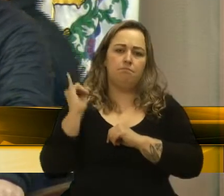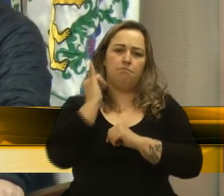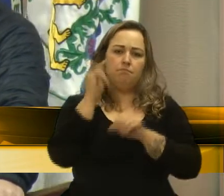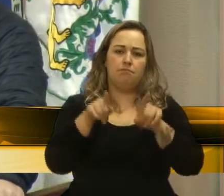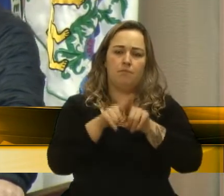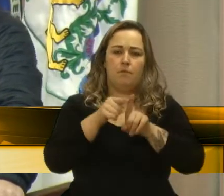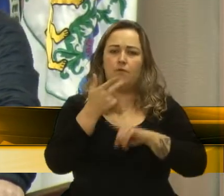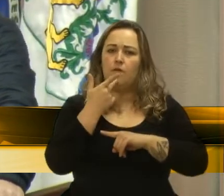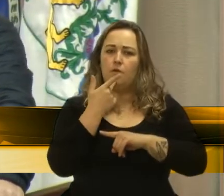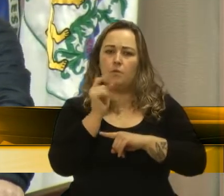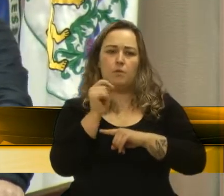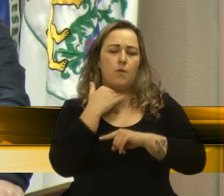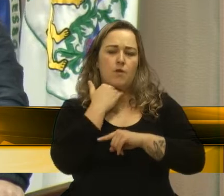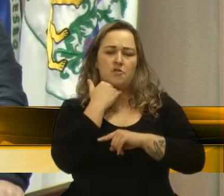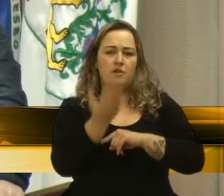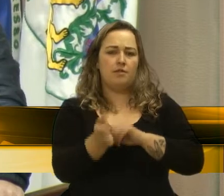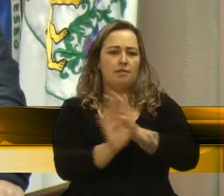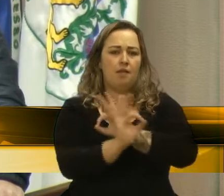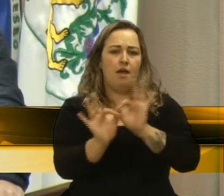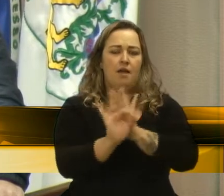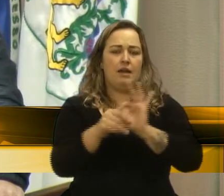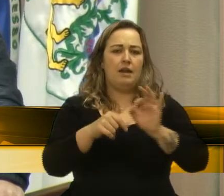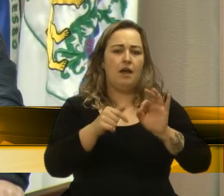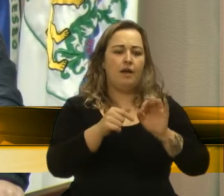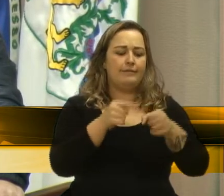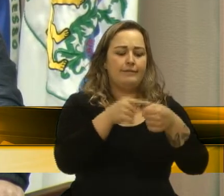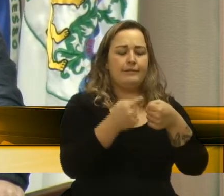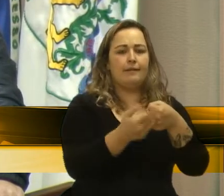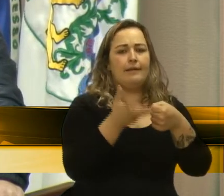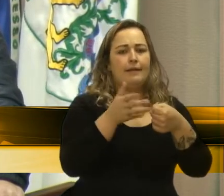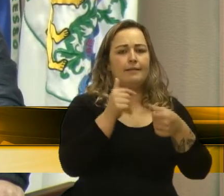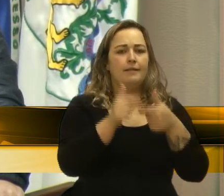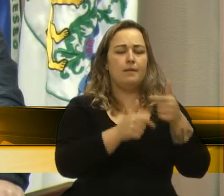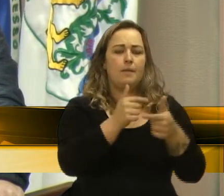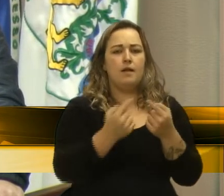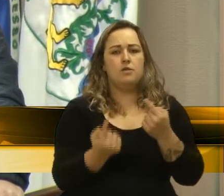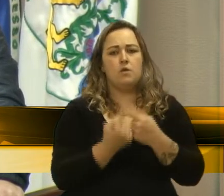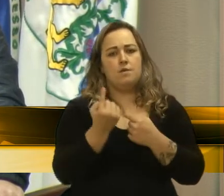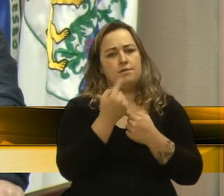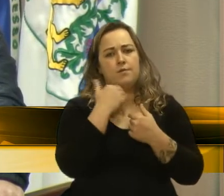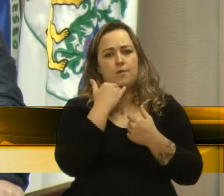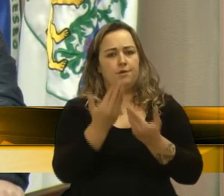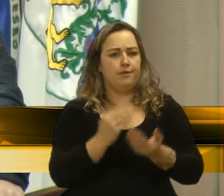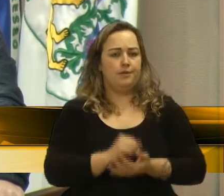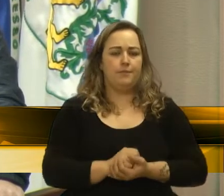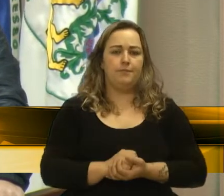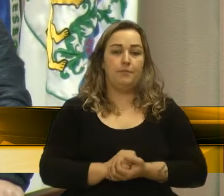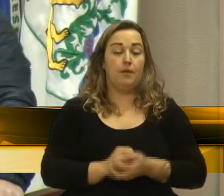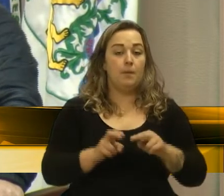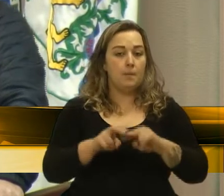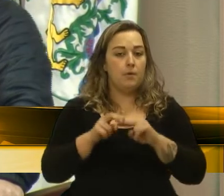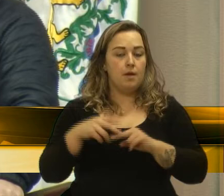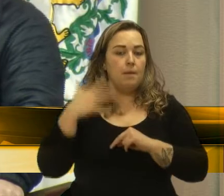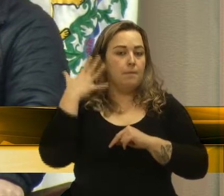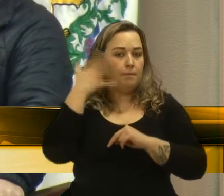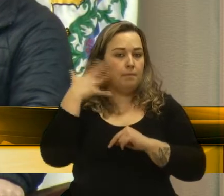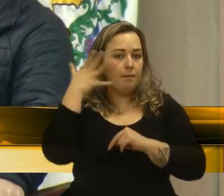disse que não adianta o município trabalhar sozinho. Então, essa palestra dela, vereador